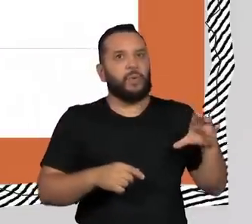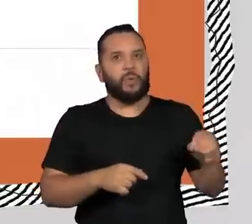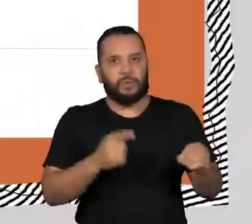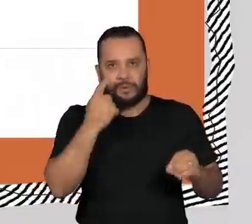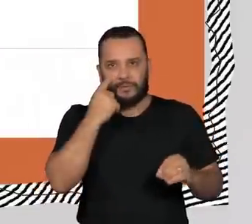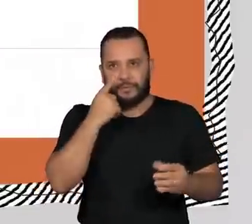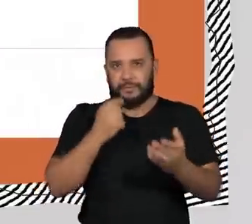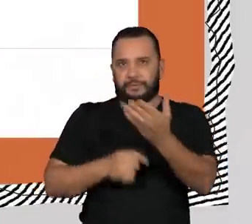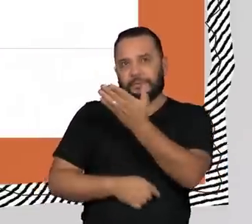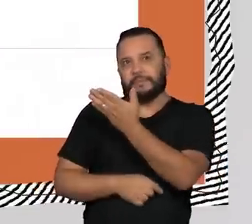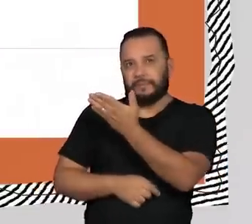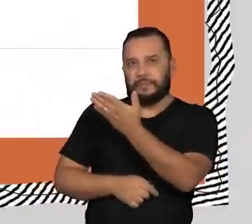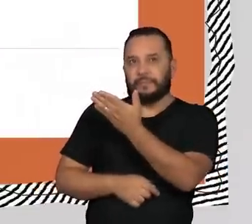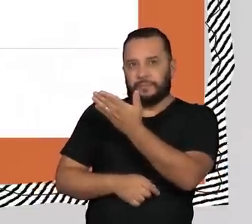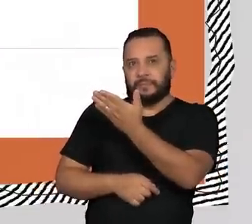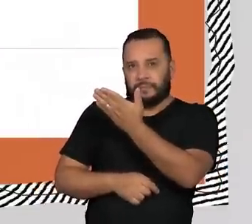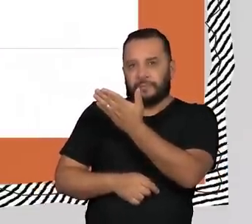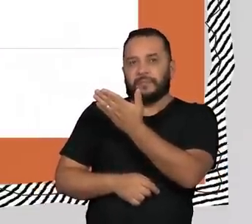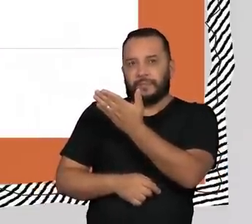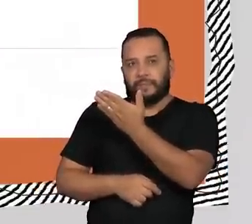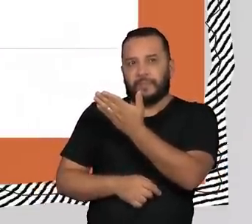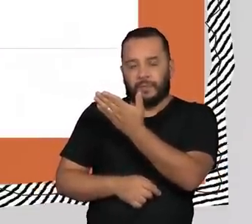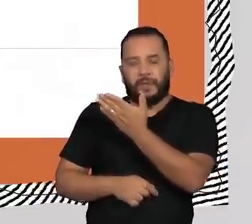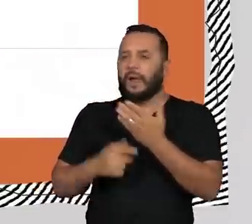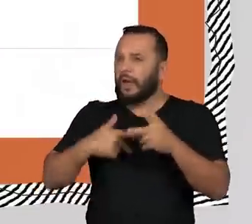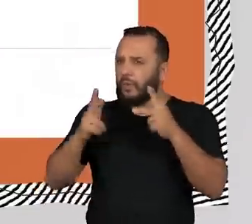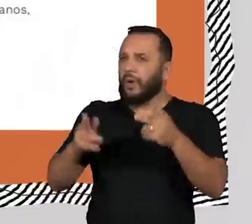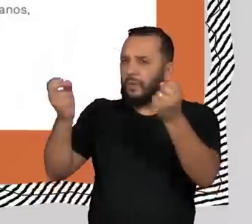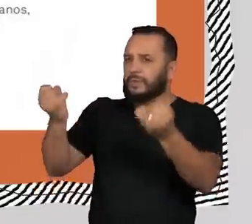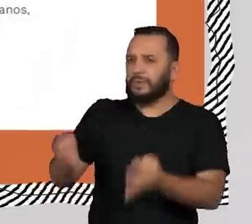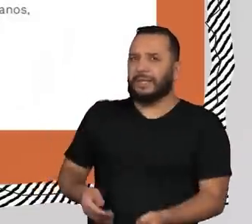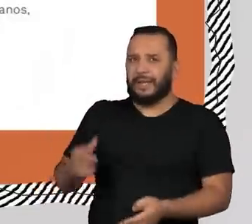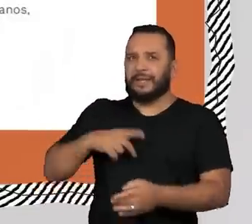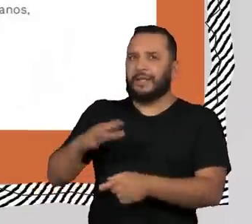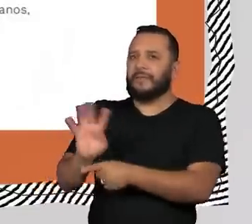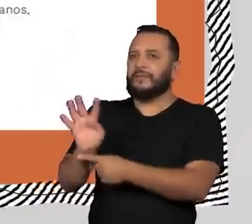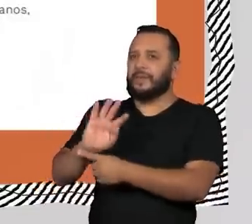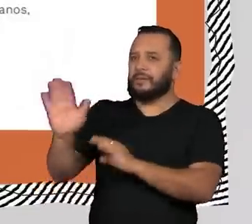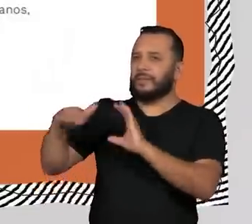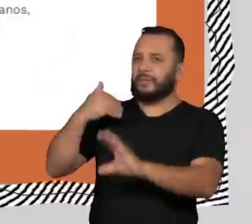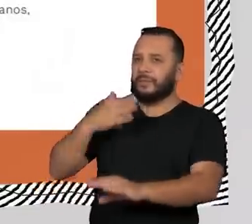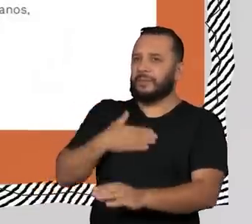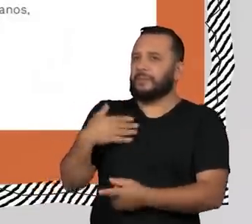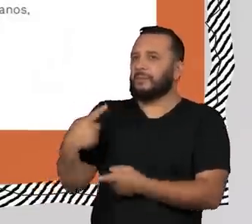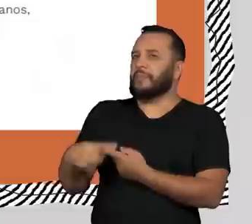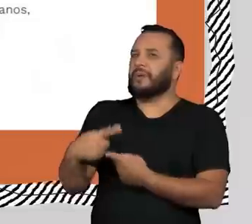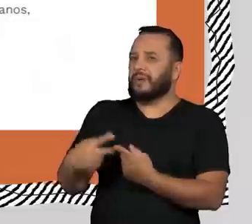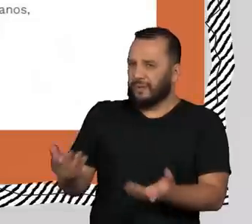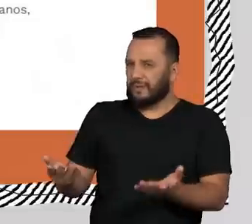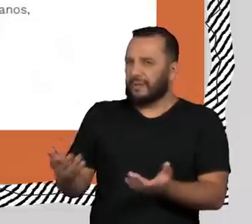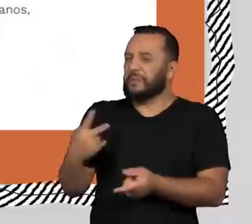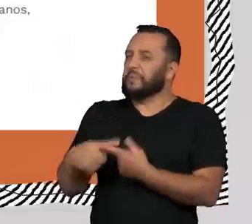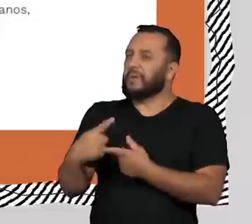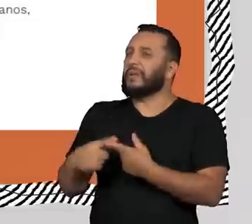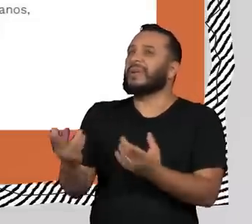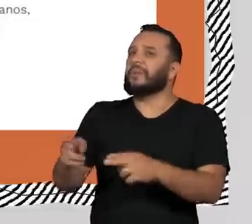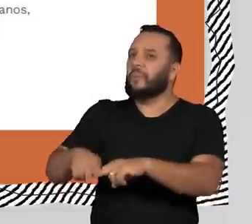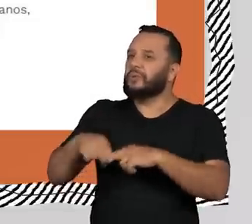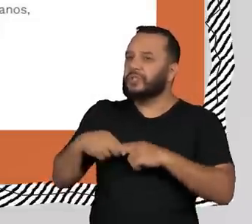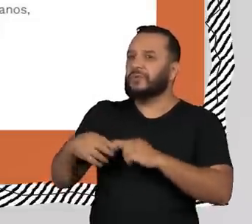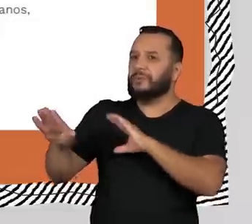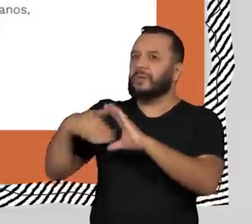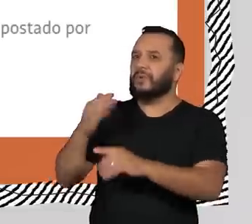você vê isso Qual é a responsabilidade na linha do que eu falei eu recebo um vídeo porque porque que eu devo receber aquele eu não vou